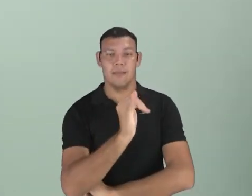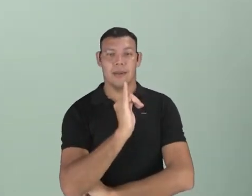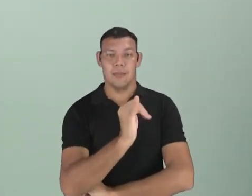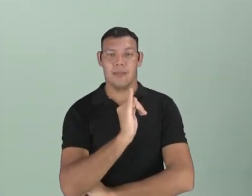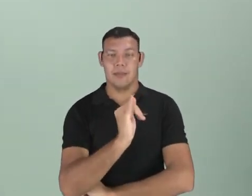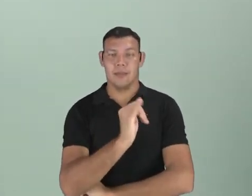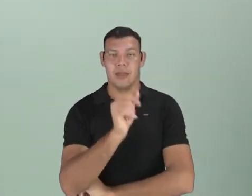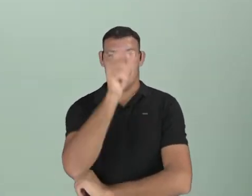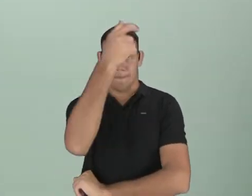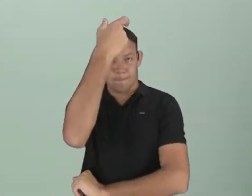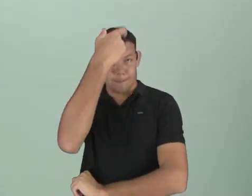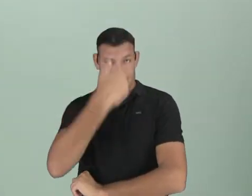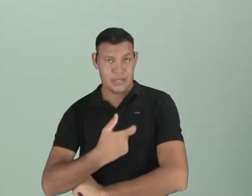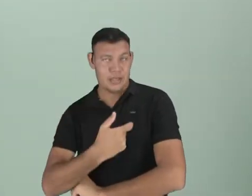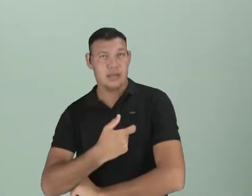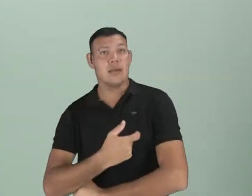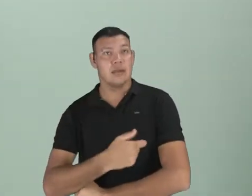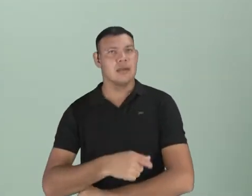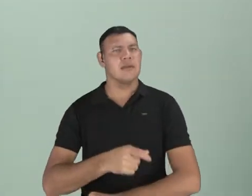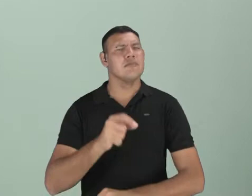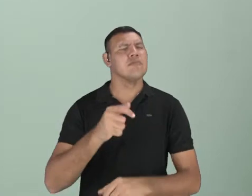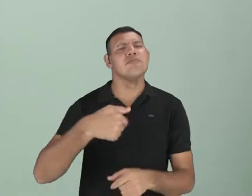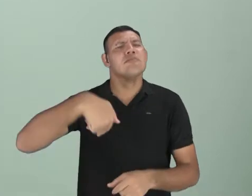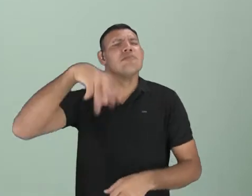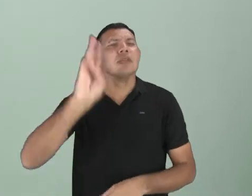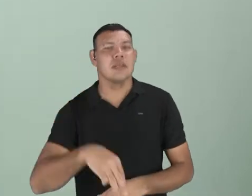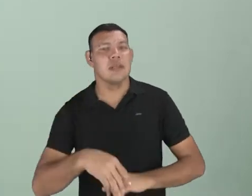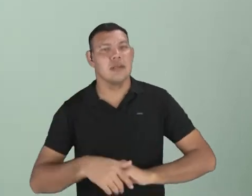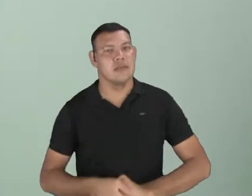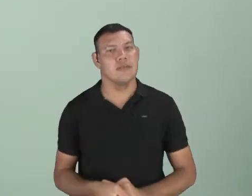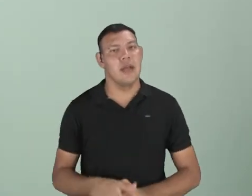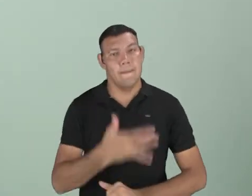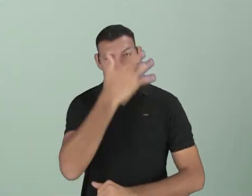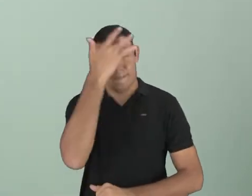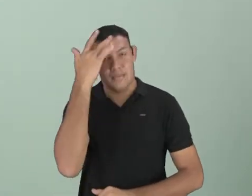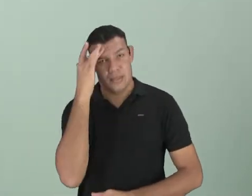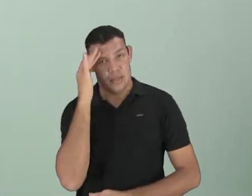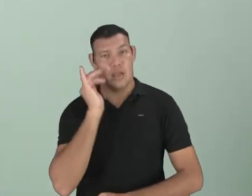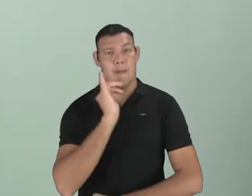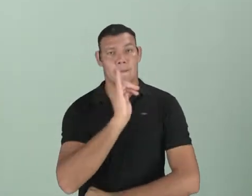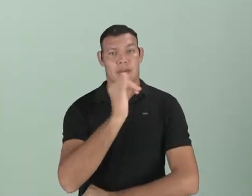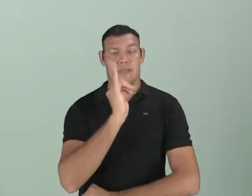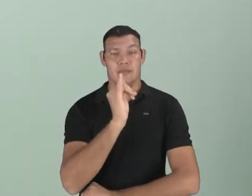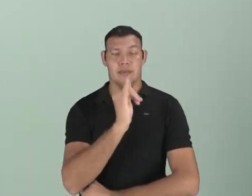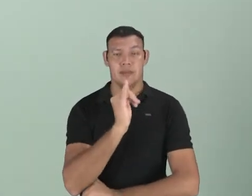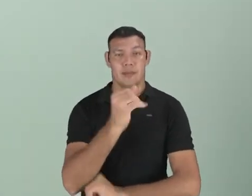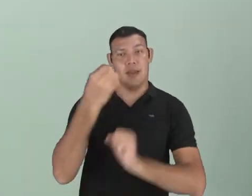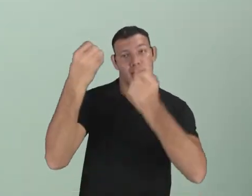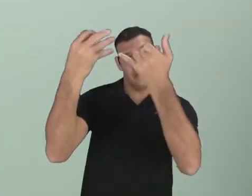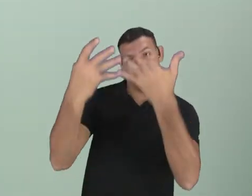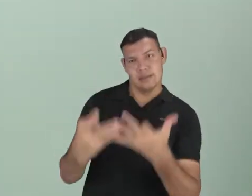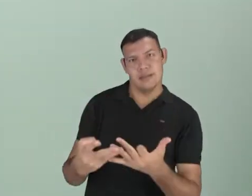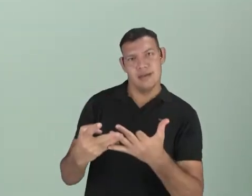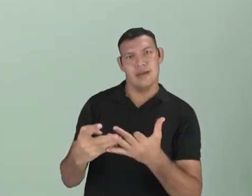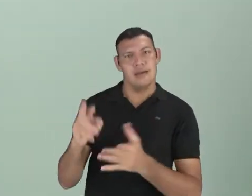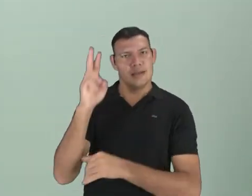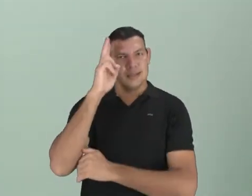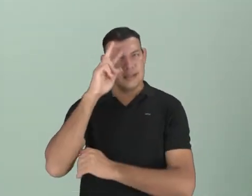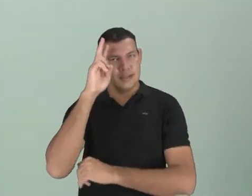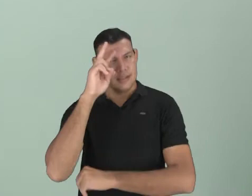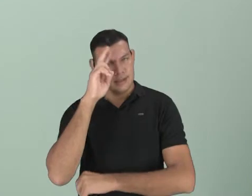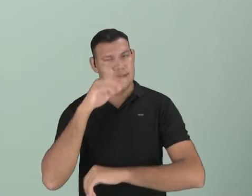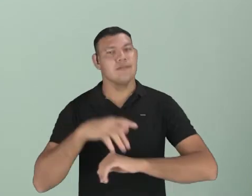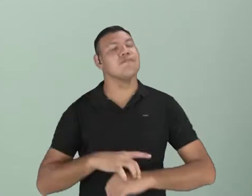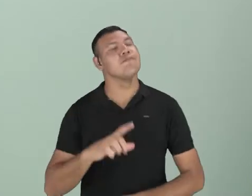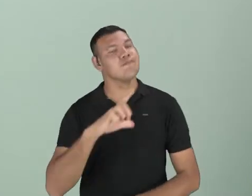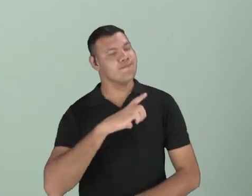história. Se quando eu falo em narrar, em contar, nós temos que pensar no narrador.